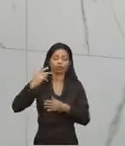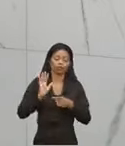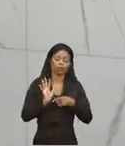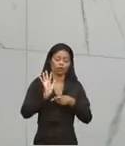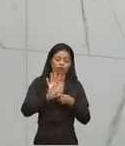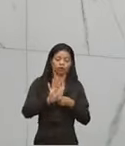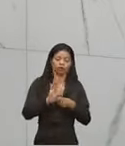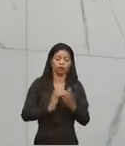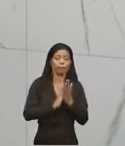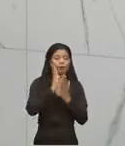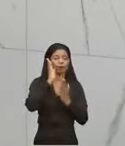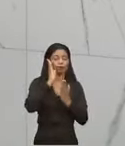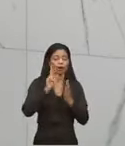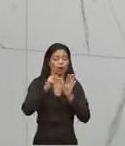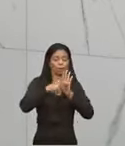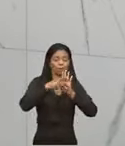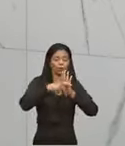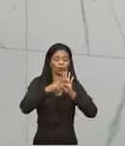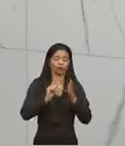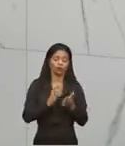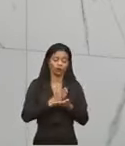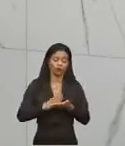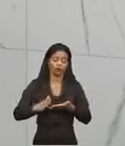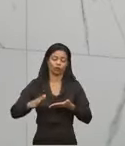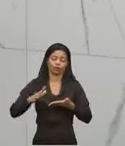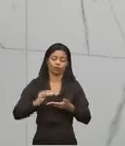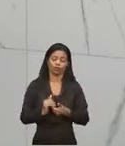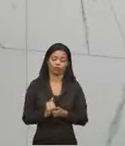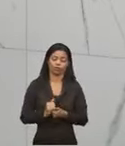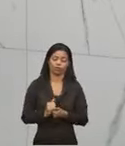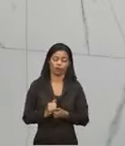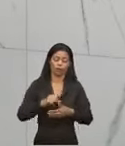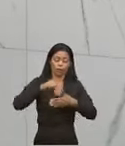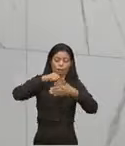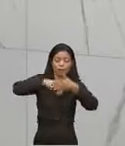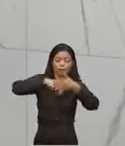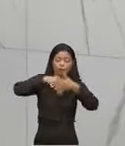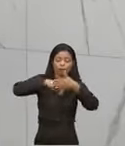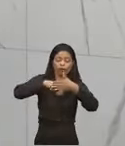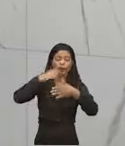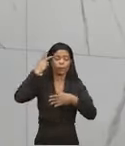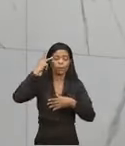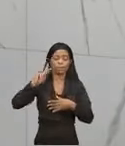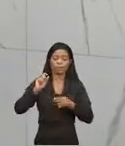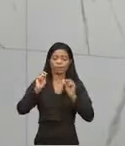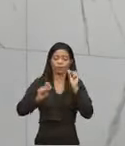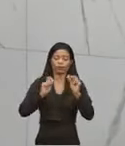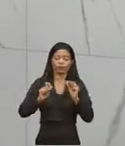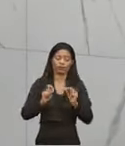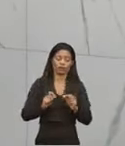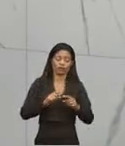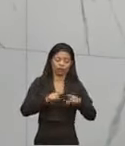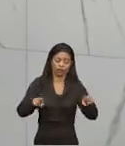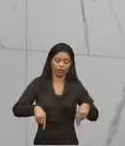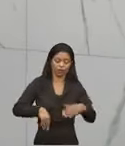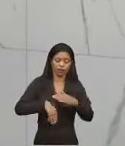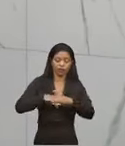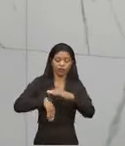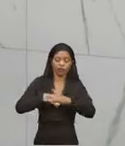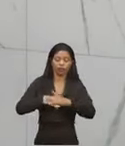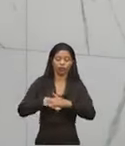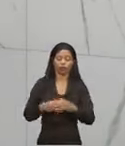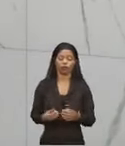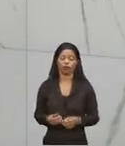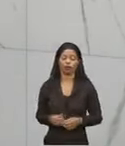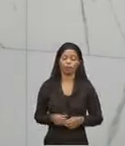a aprovar o projeto. E agora a gente começa uma luta para que tenha naquele campo